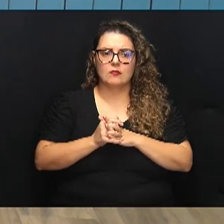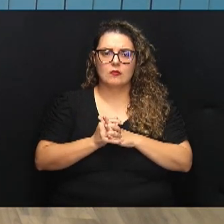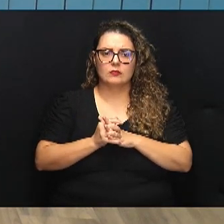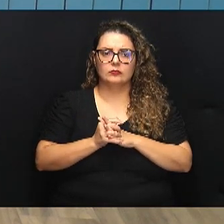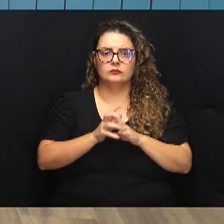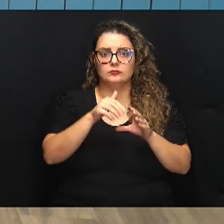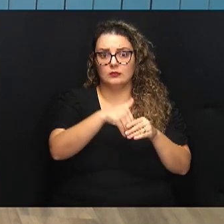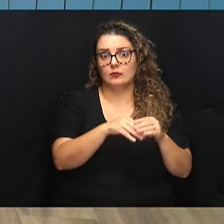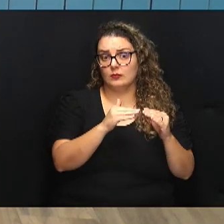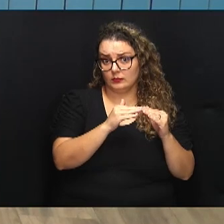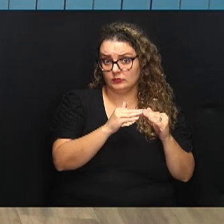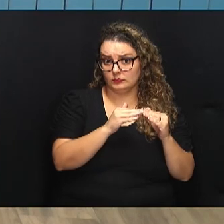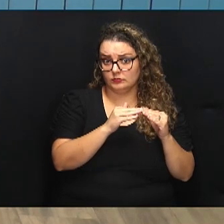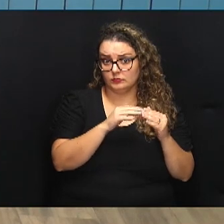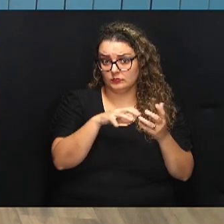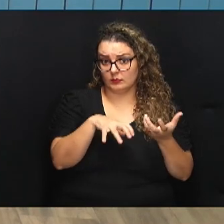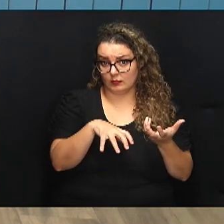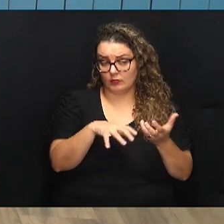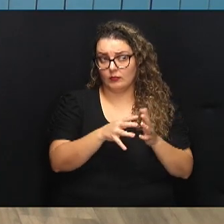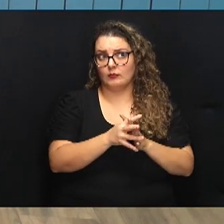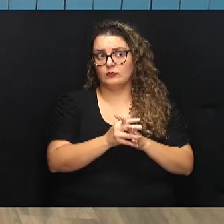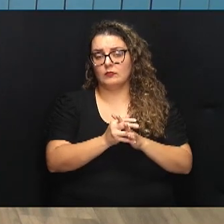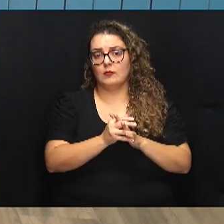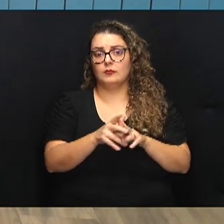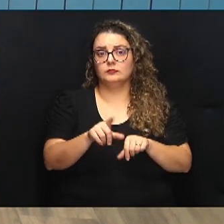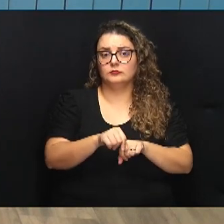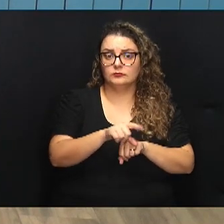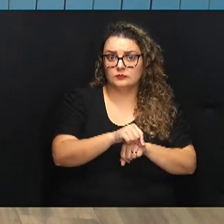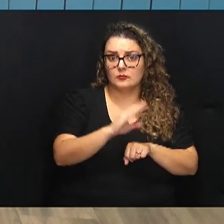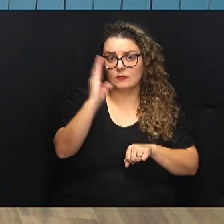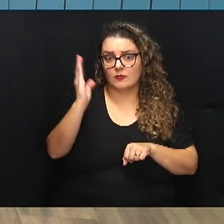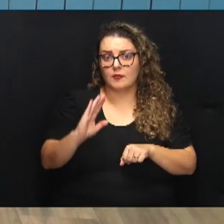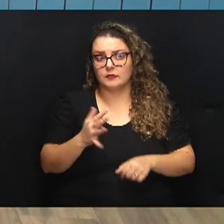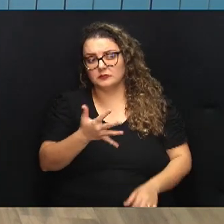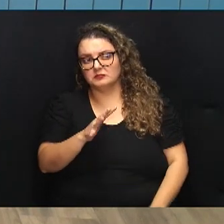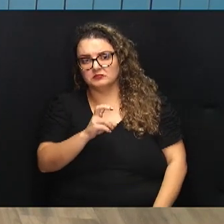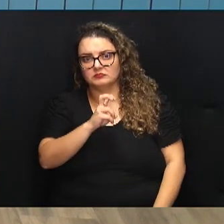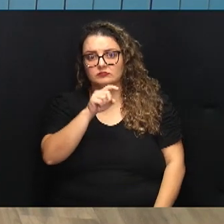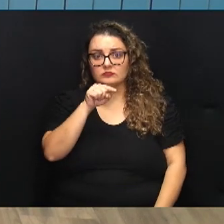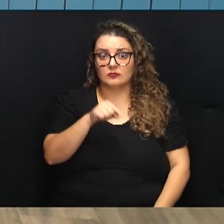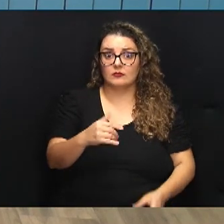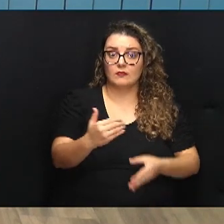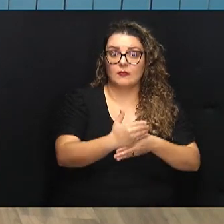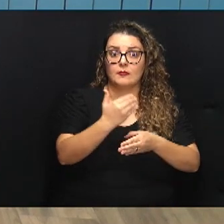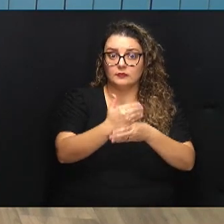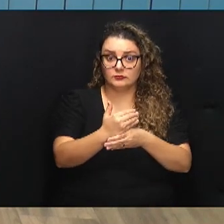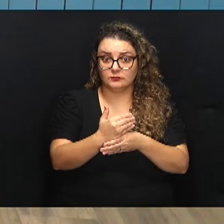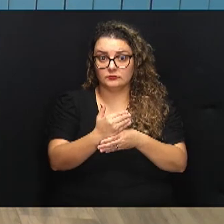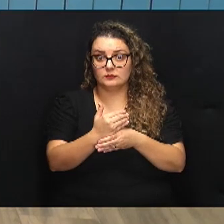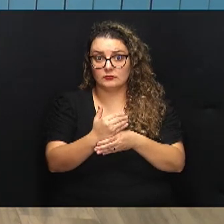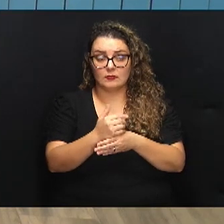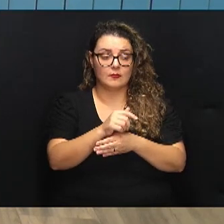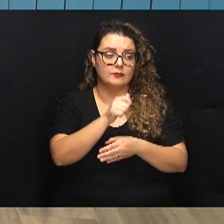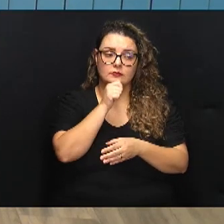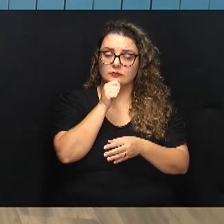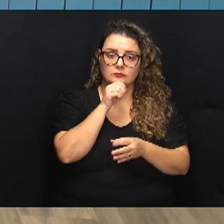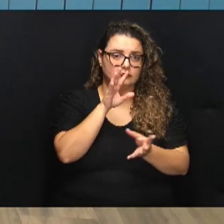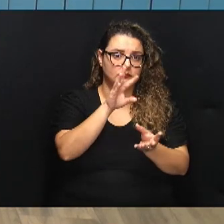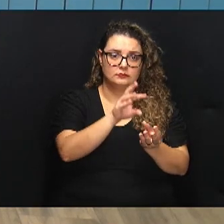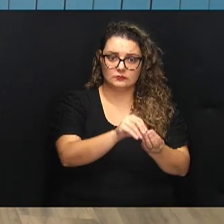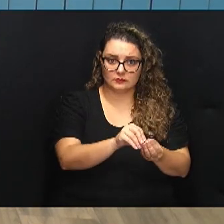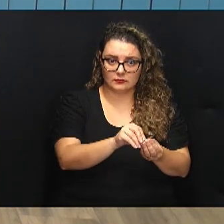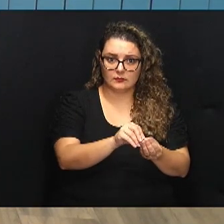no Congresso argumenta que no Brasil mais ou menos 5.000 obras estão sem conclusão por conta